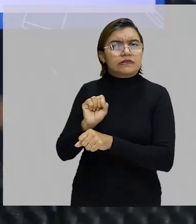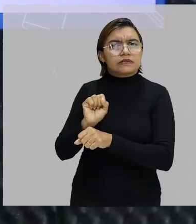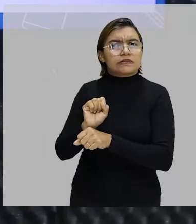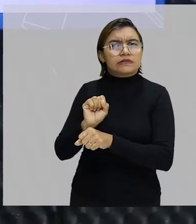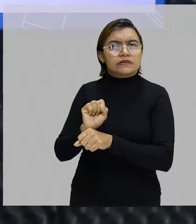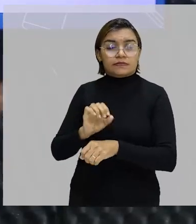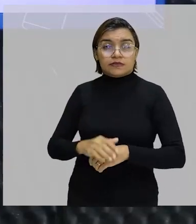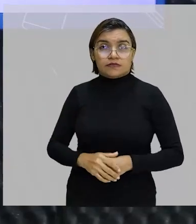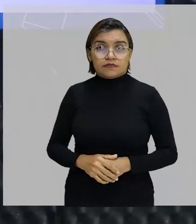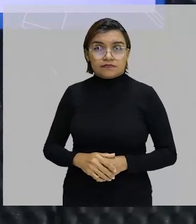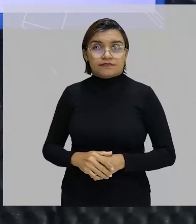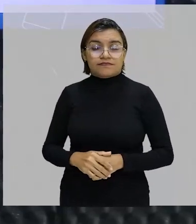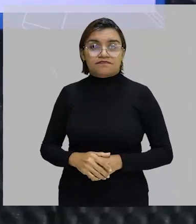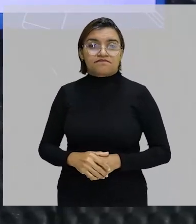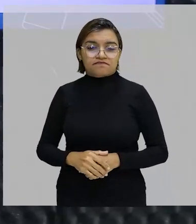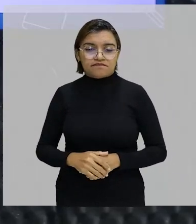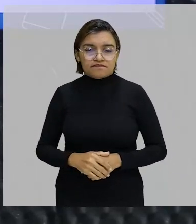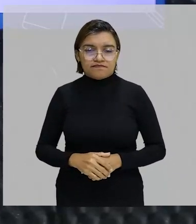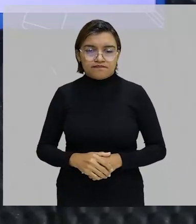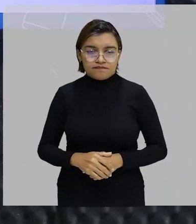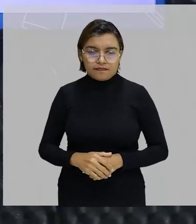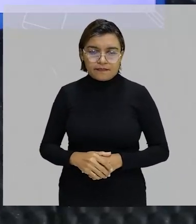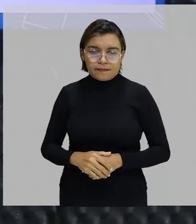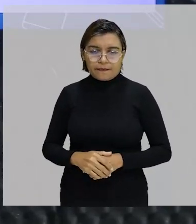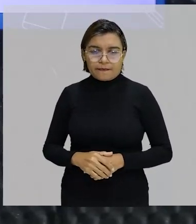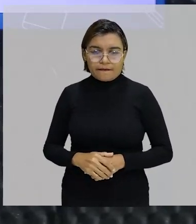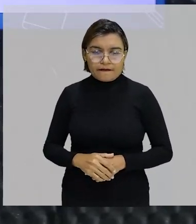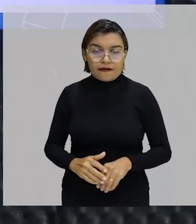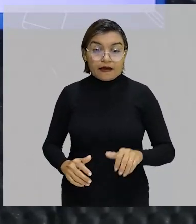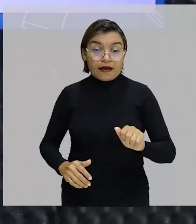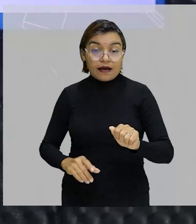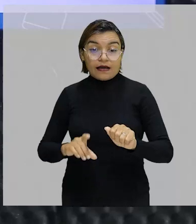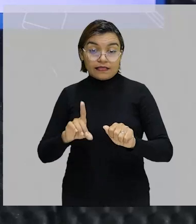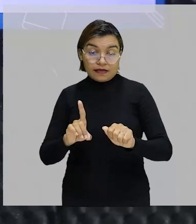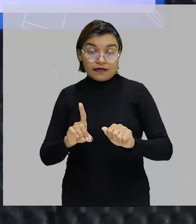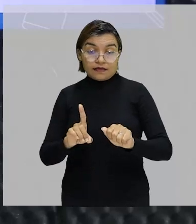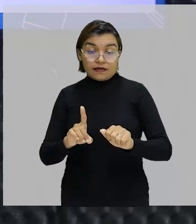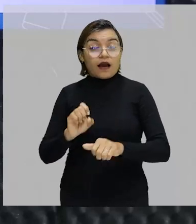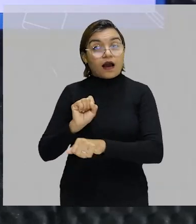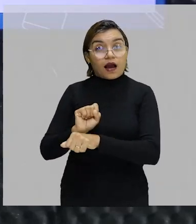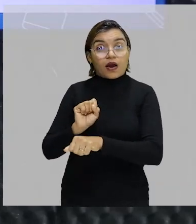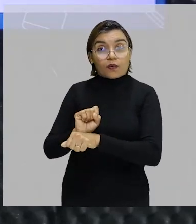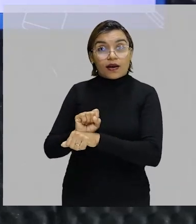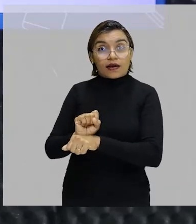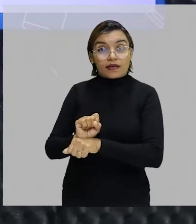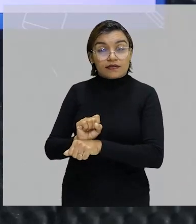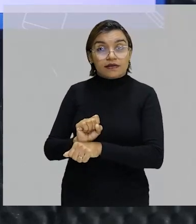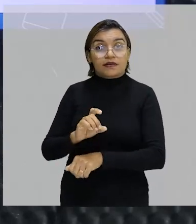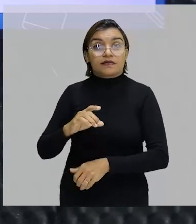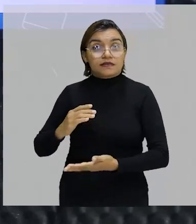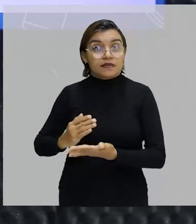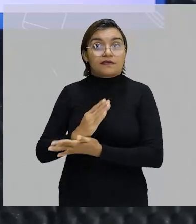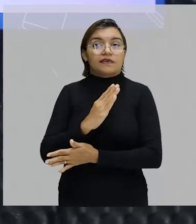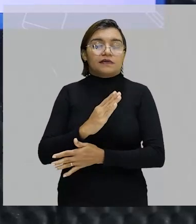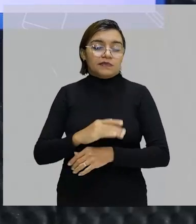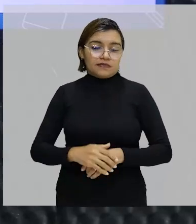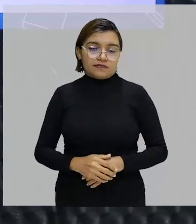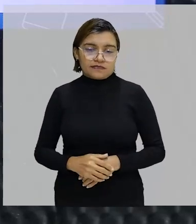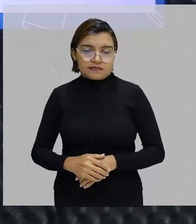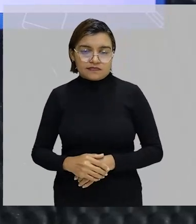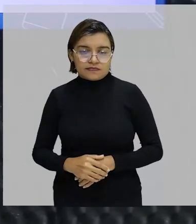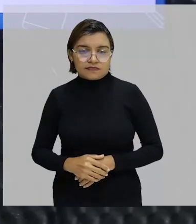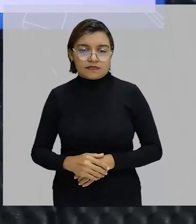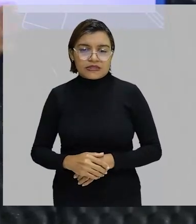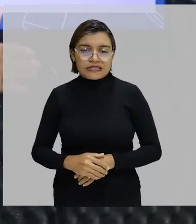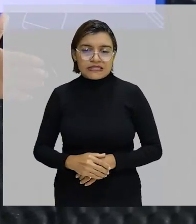requerimento, aí vai aguardar, certo? AD, aguarda deferimento. Então, esse ED, espera deferimento, é